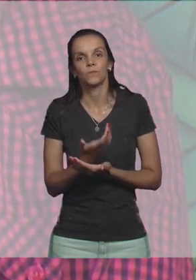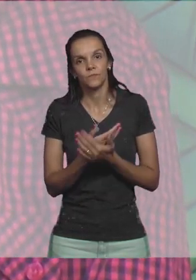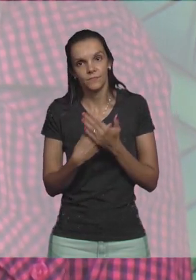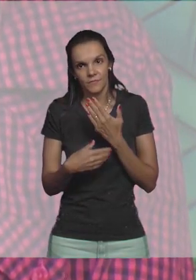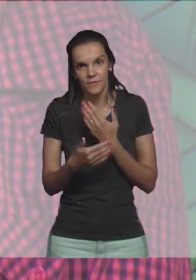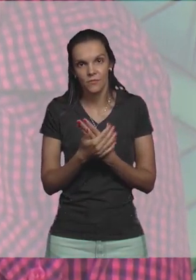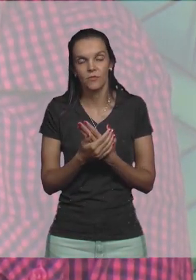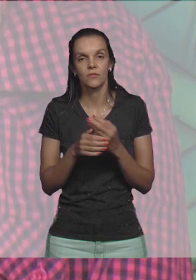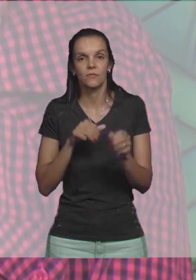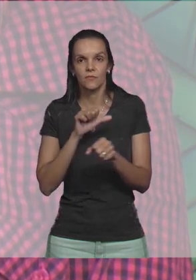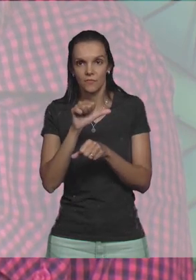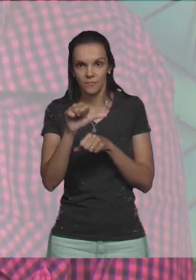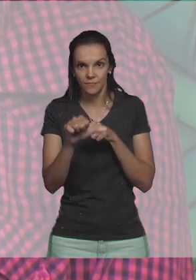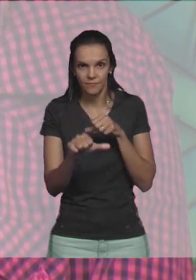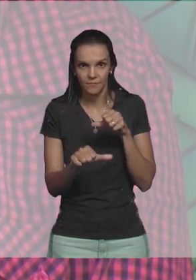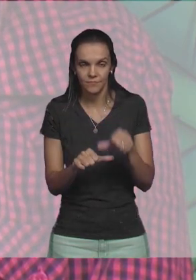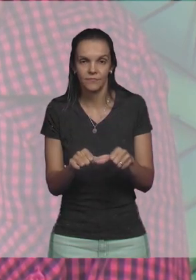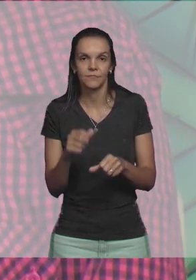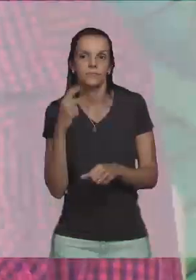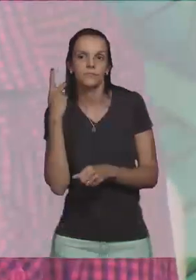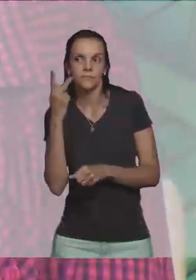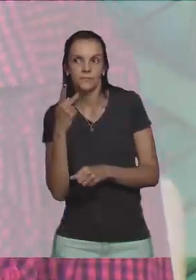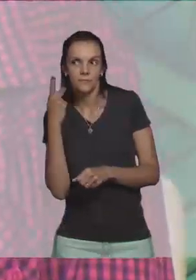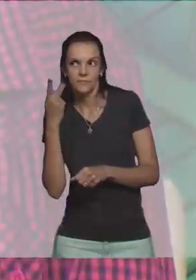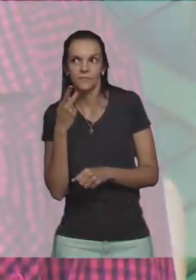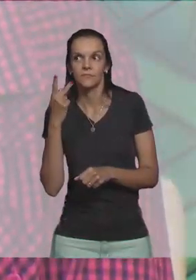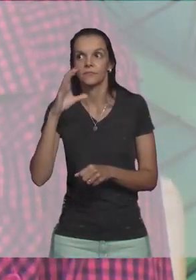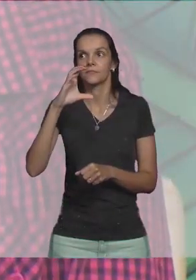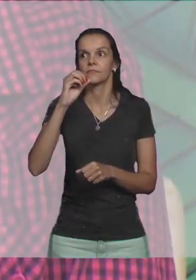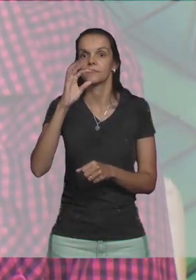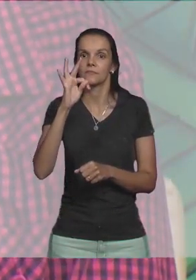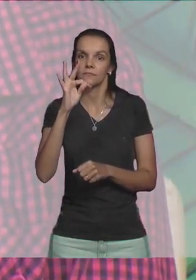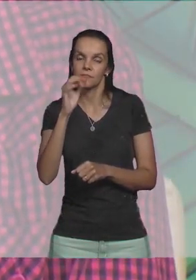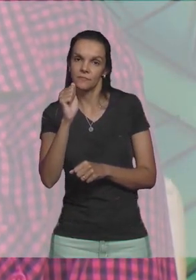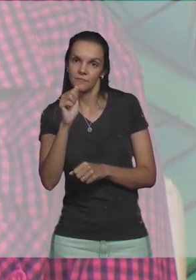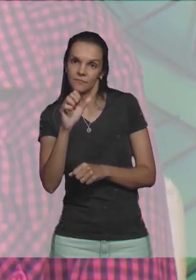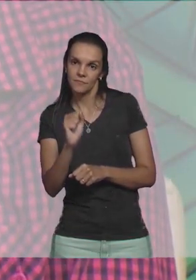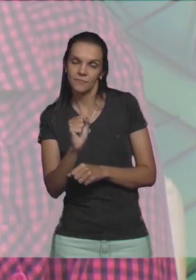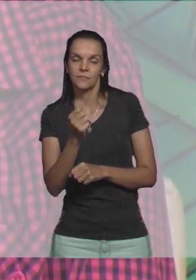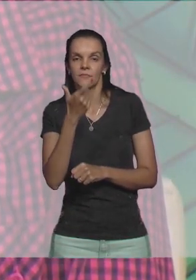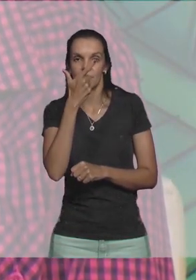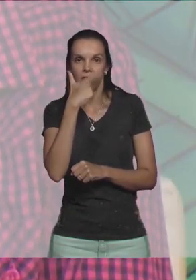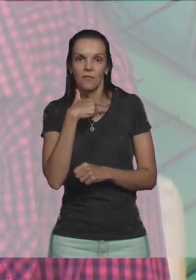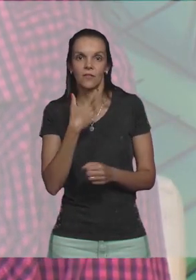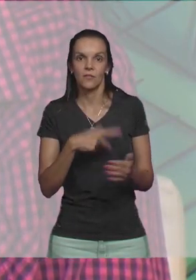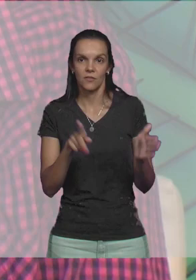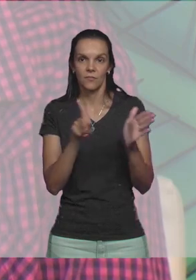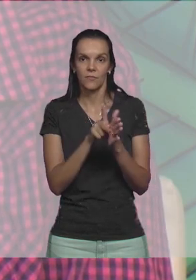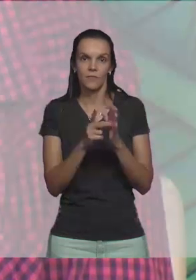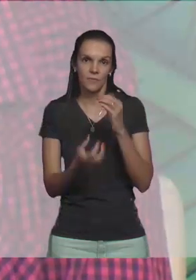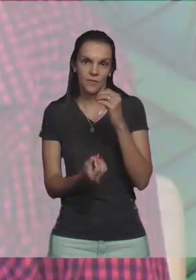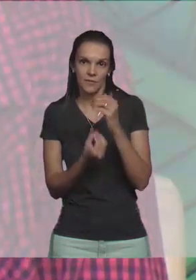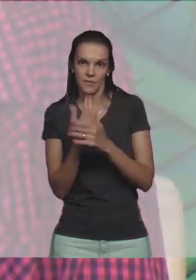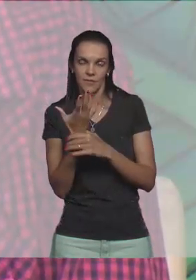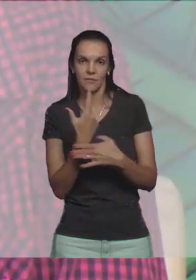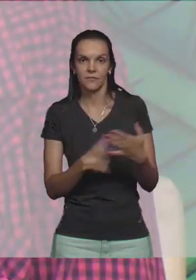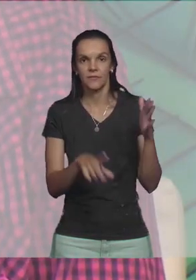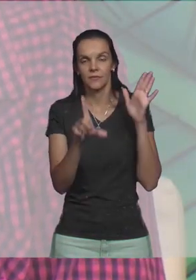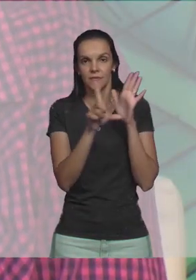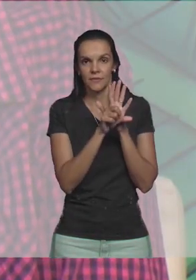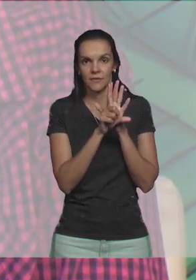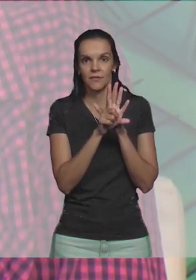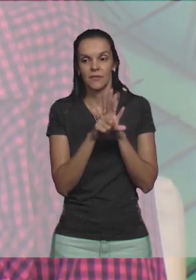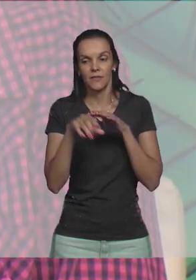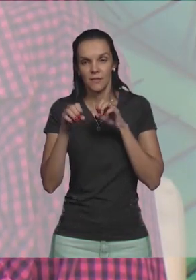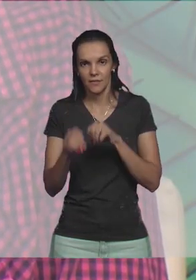tudo isso que foi sendo mudado, e eu acho que a política de cotas ela é extremamente importante. Eu acho a própria criação da lei da educação que a